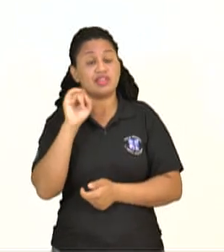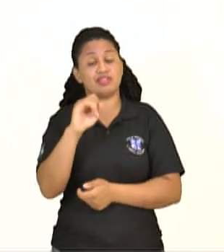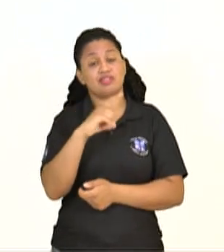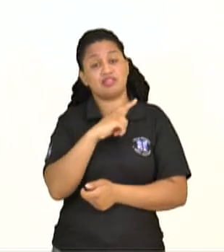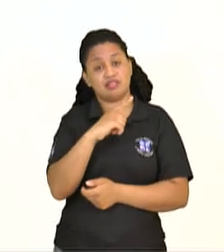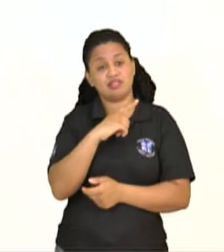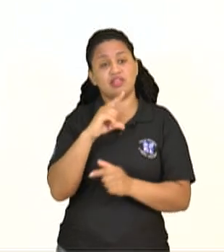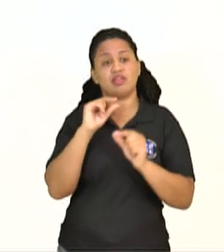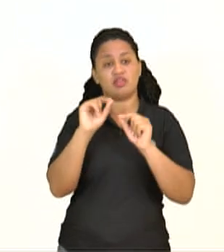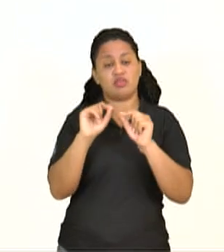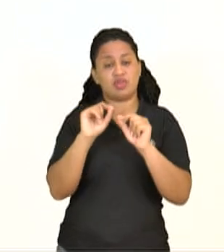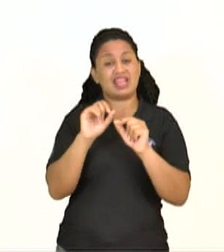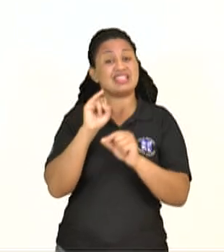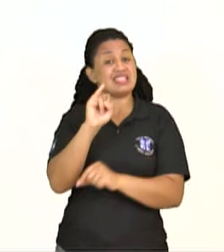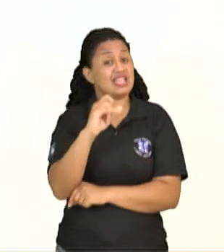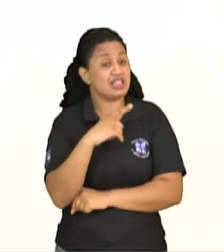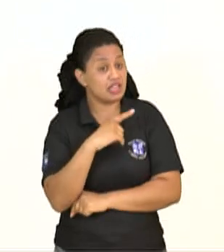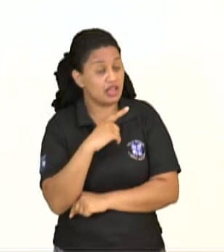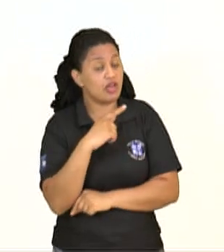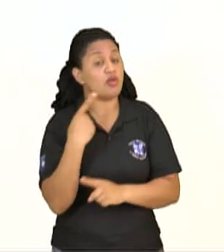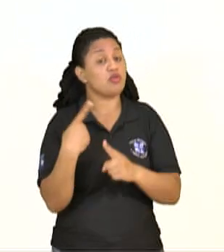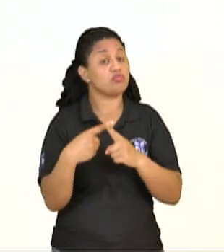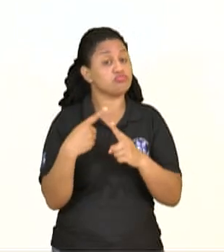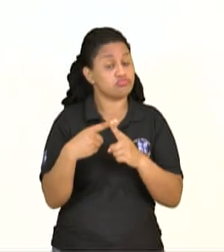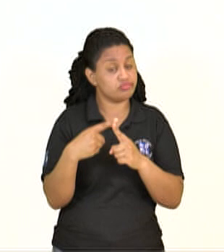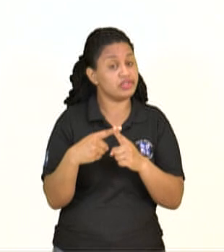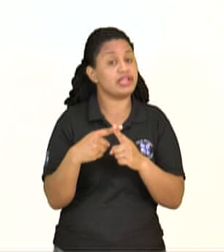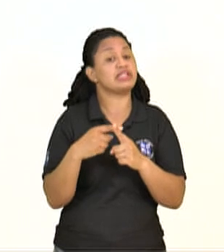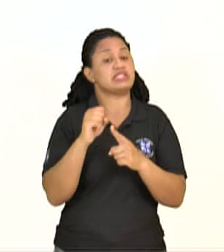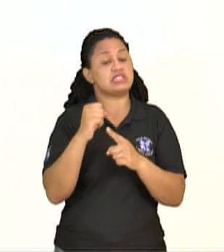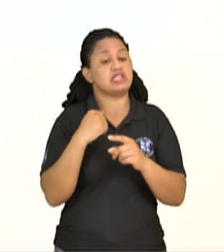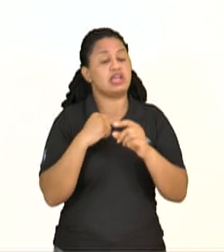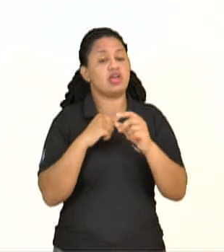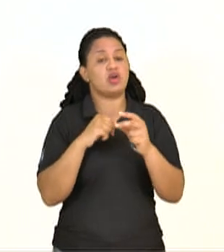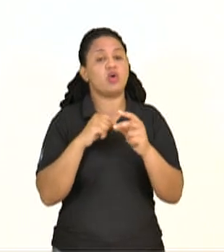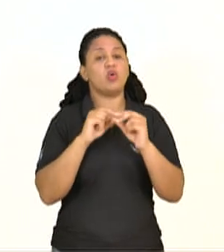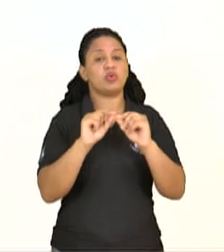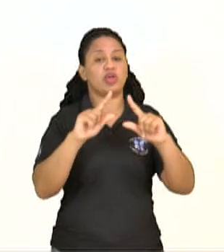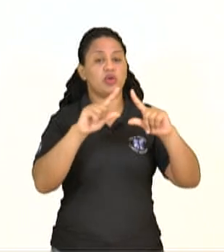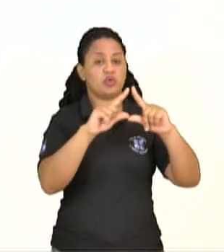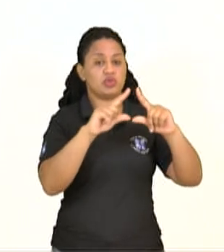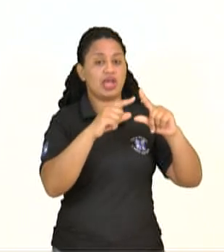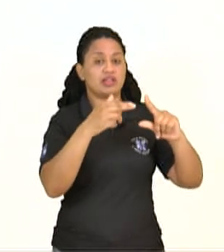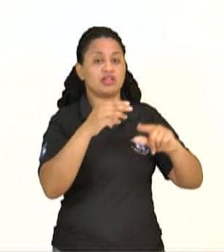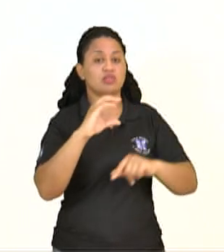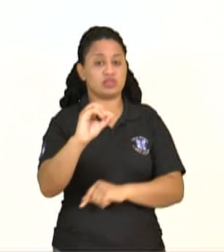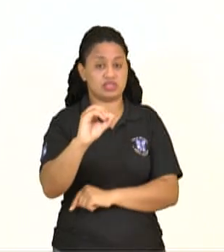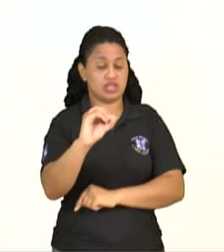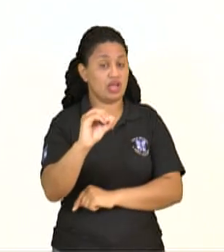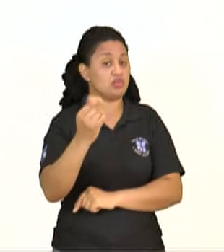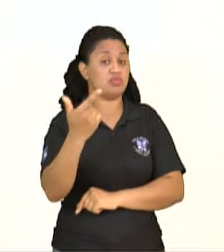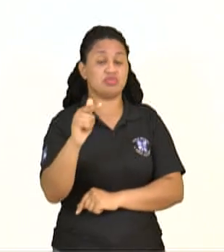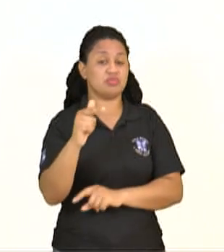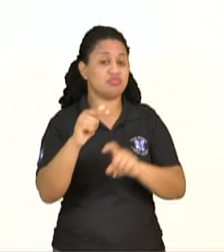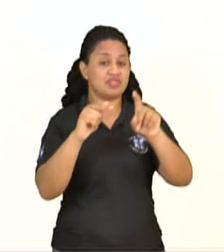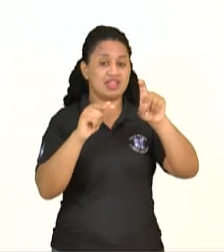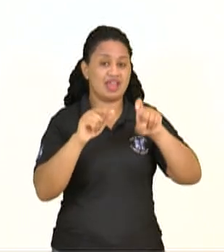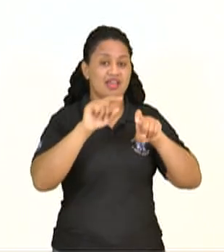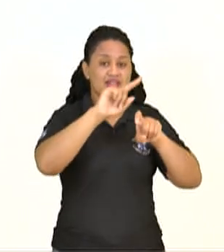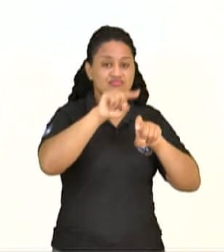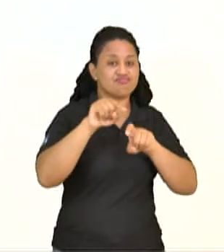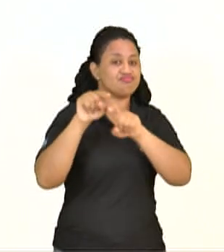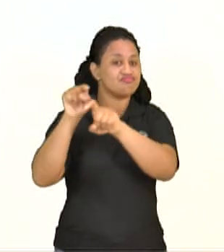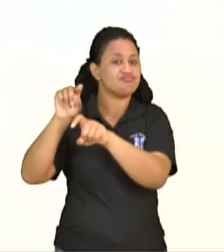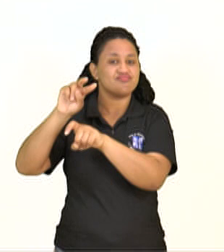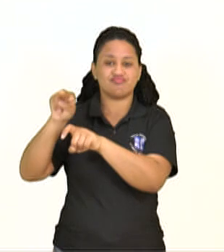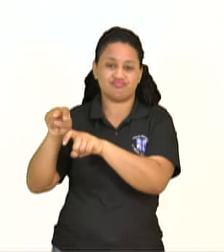A gente fala se existir, por quê? Lembra lá, quando delta é igual a zero, a gente não consegue encontrar raízes reais, tá? Porque ele